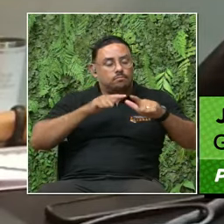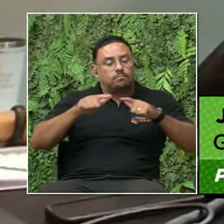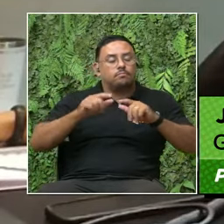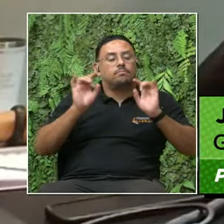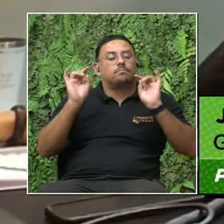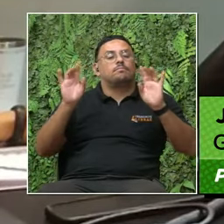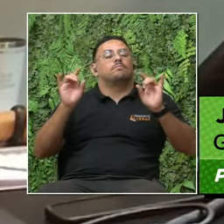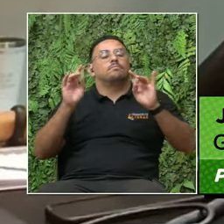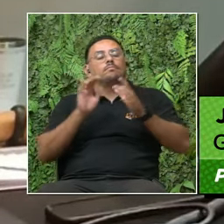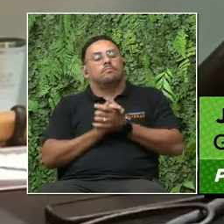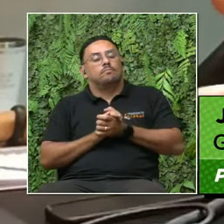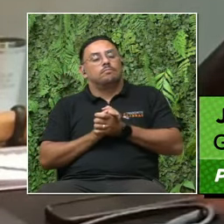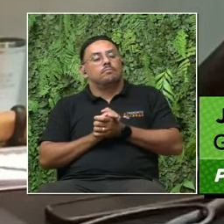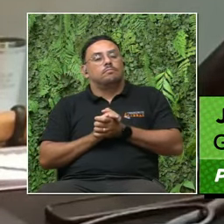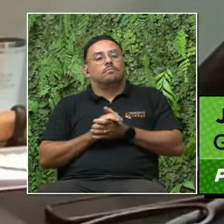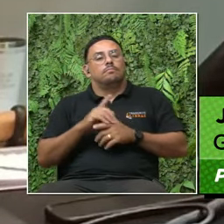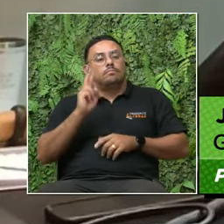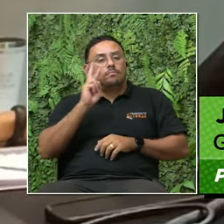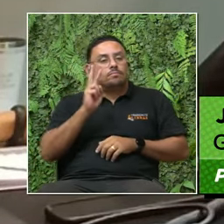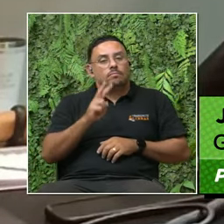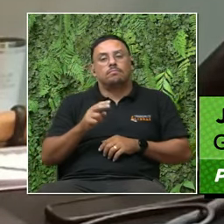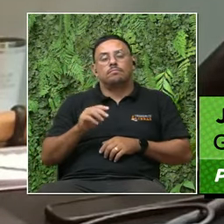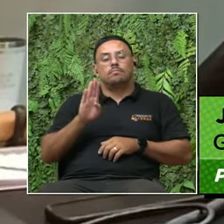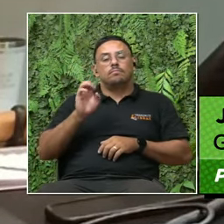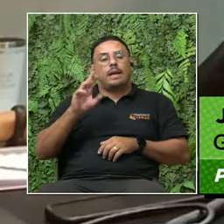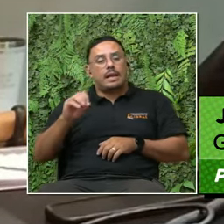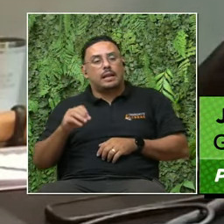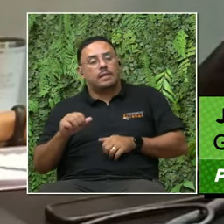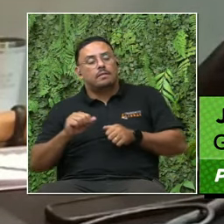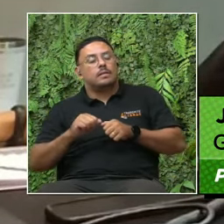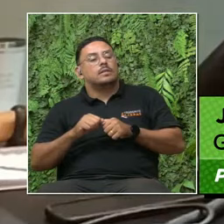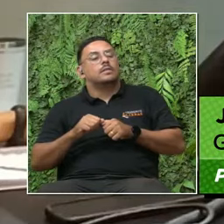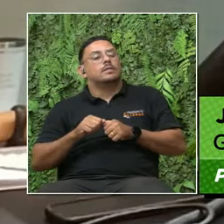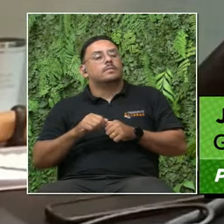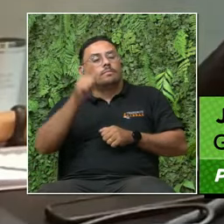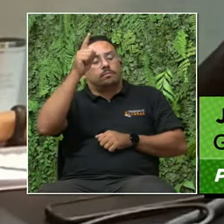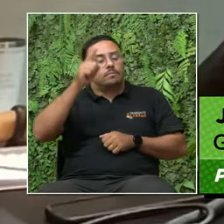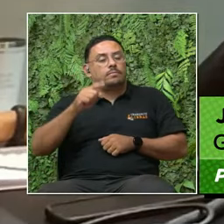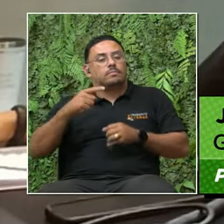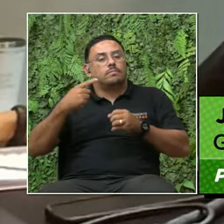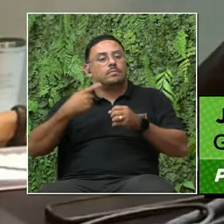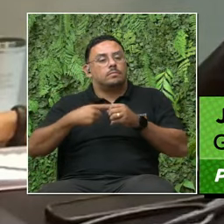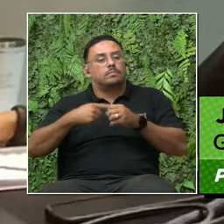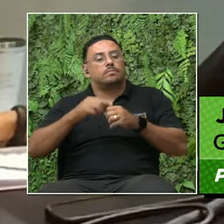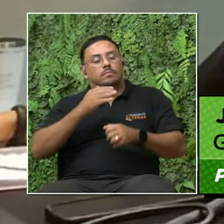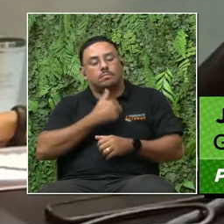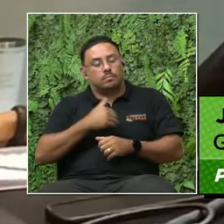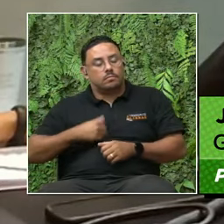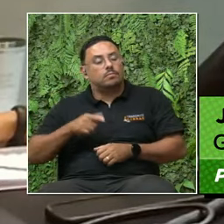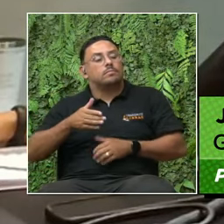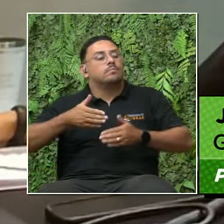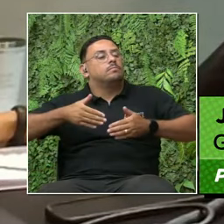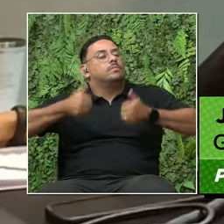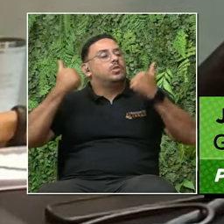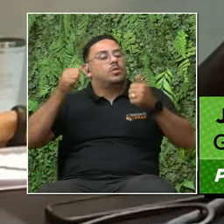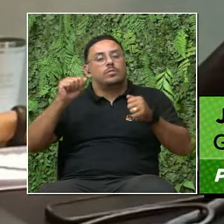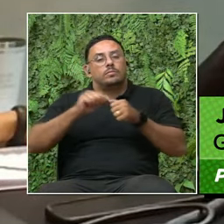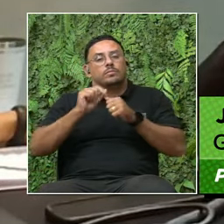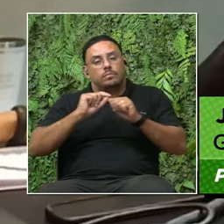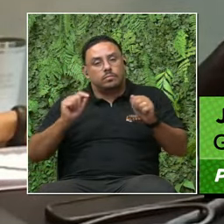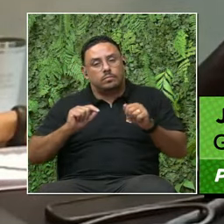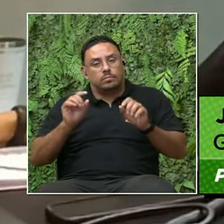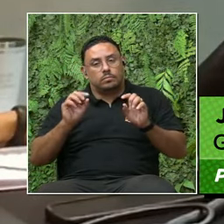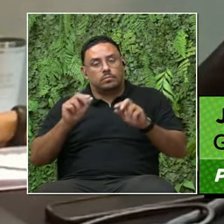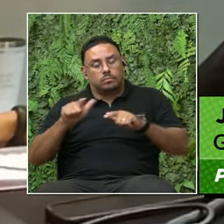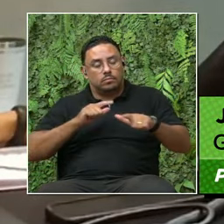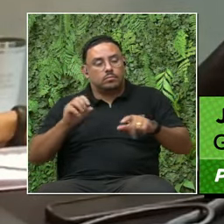finalização lembro do Bernard fazendo isso na cidade do galo em 2013 Bernard melhorou muito a finalização dele fazendo esse trabalho especial